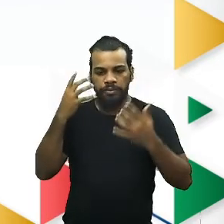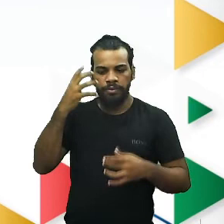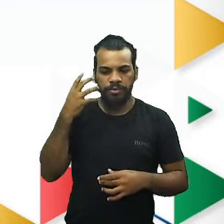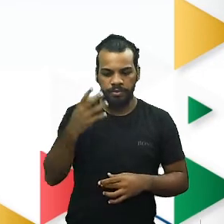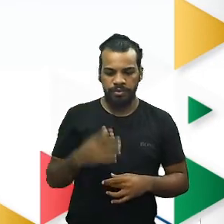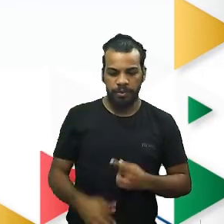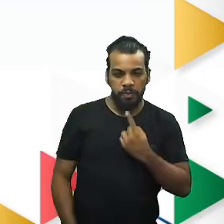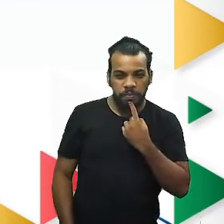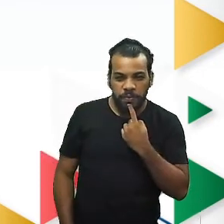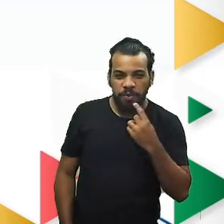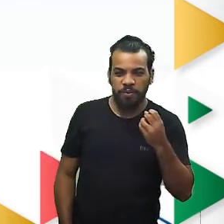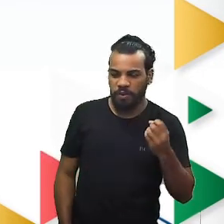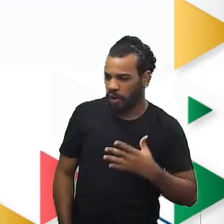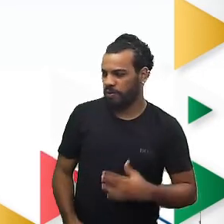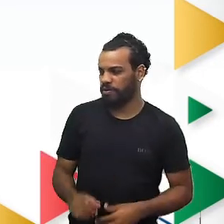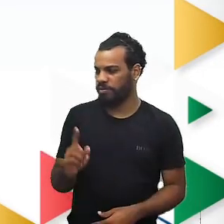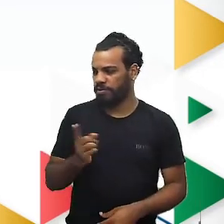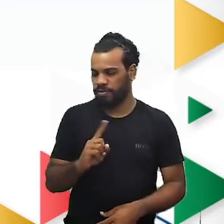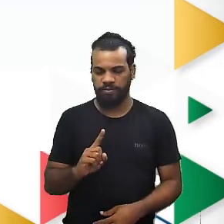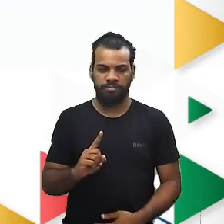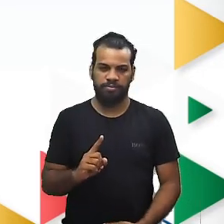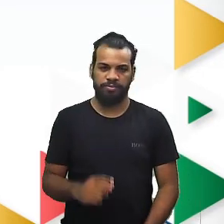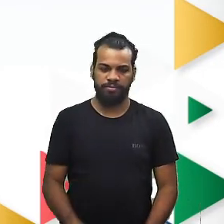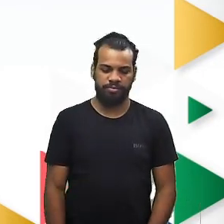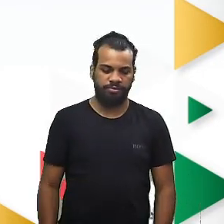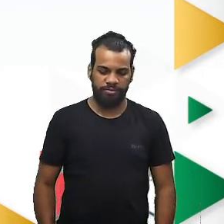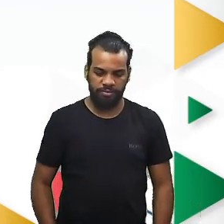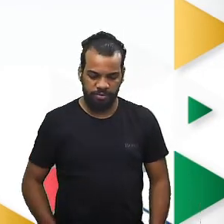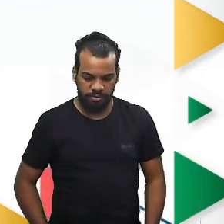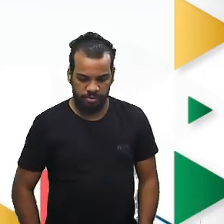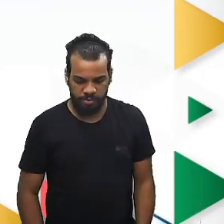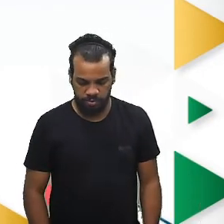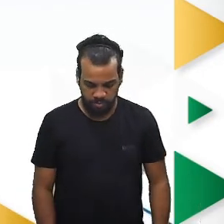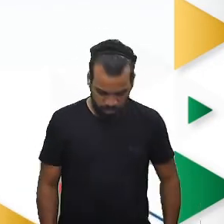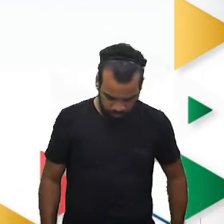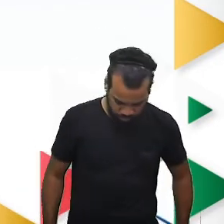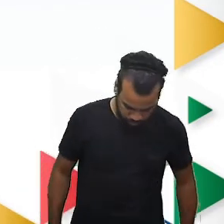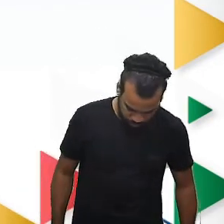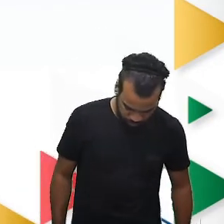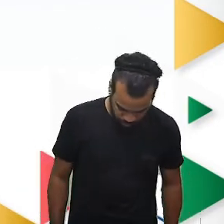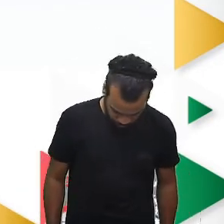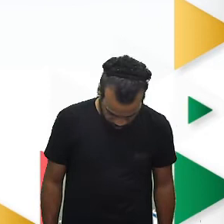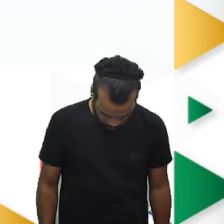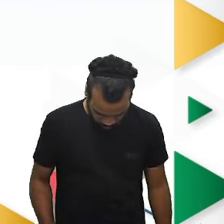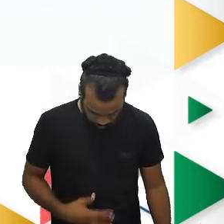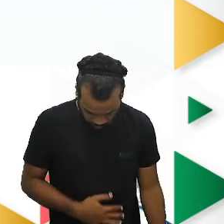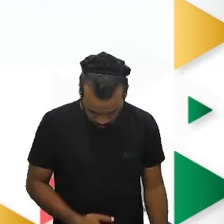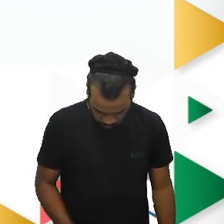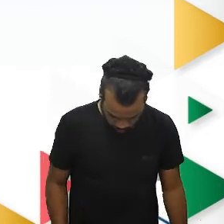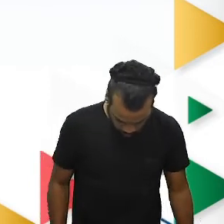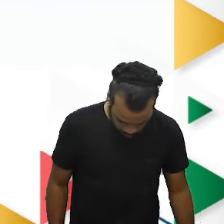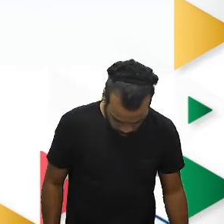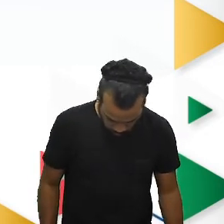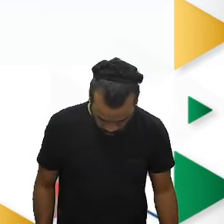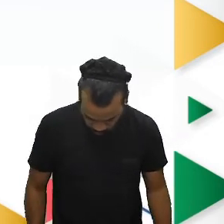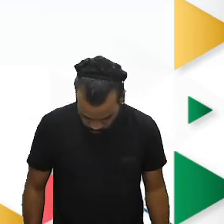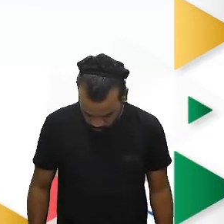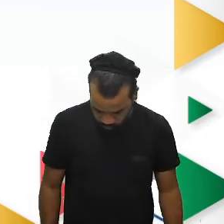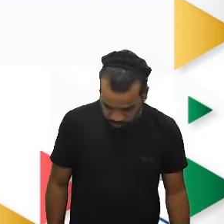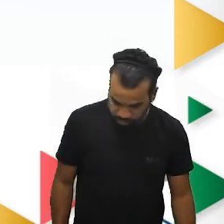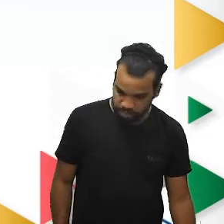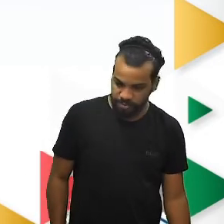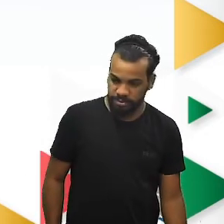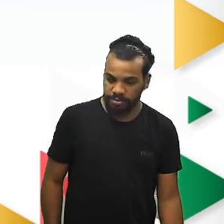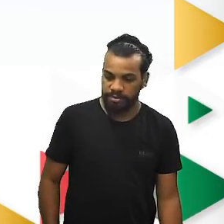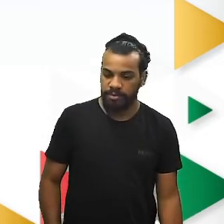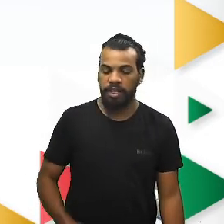assim, recente. A gente acha que é uma obra moderna, que tem sua modernidade, mas começou bem lá atrás, que foi a Ópera do